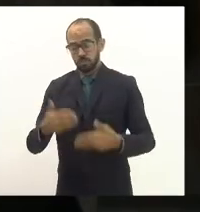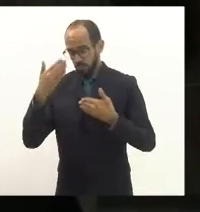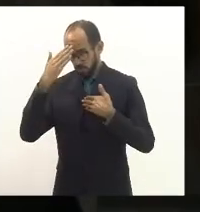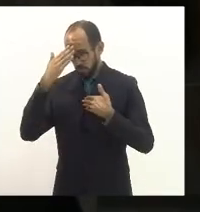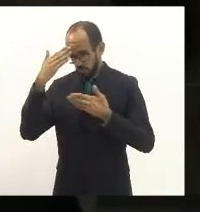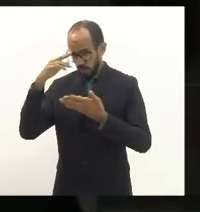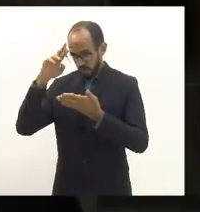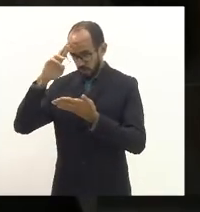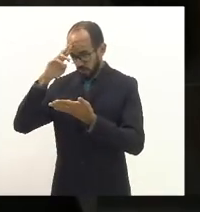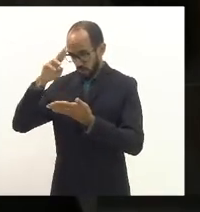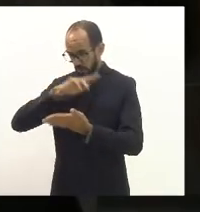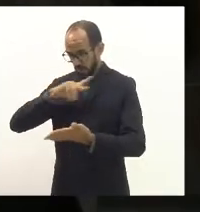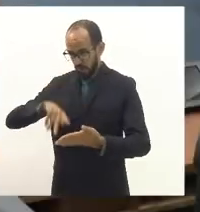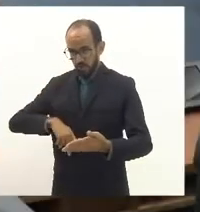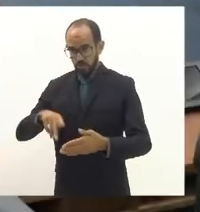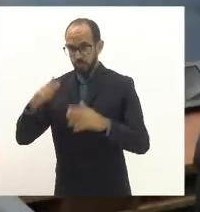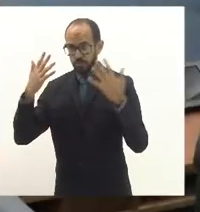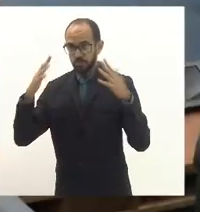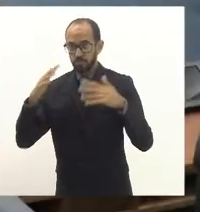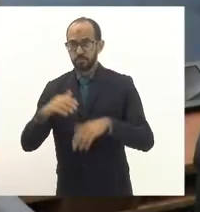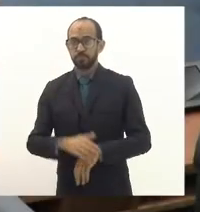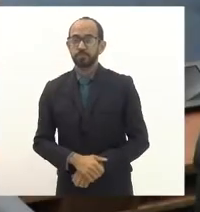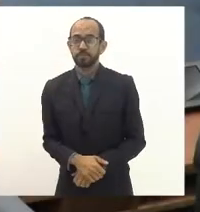obrigado, senhora presidente.